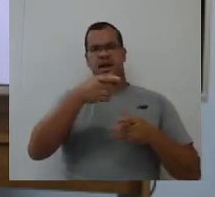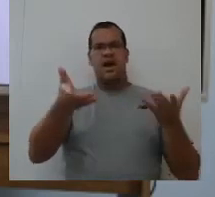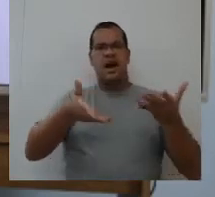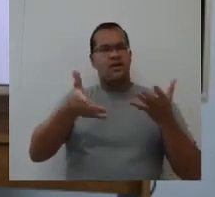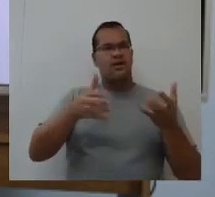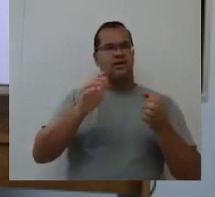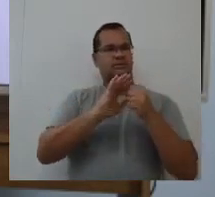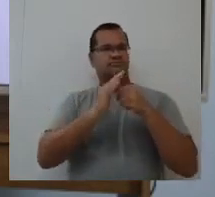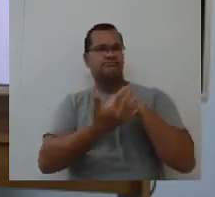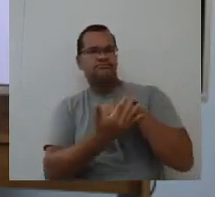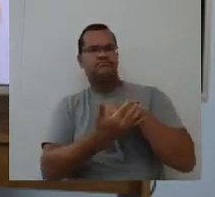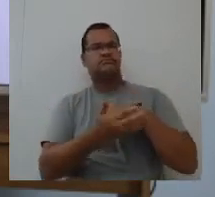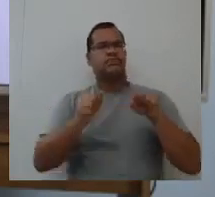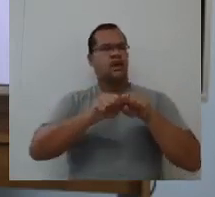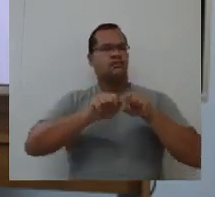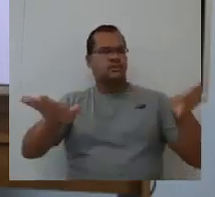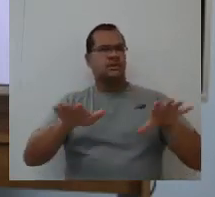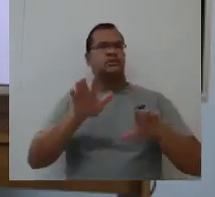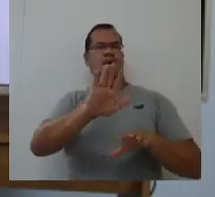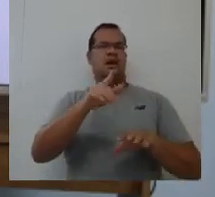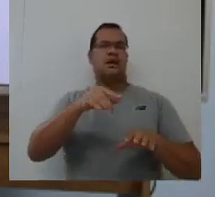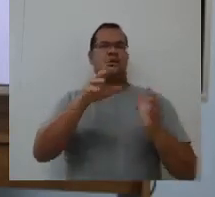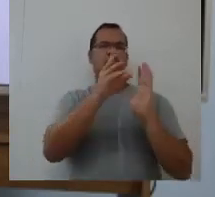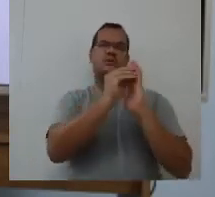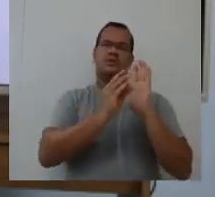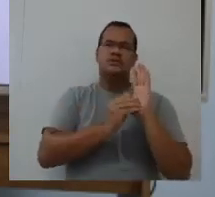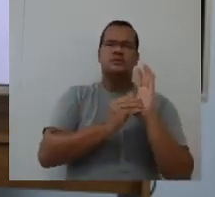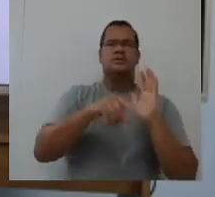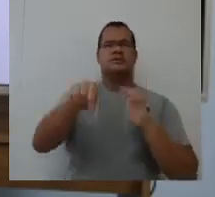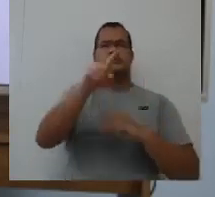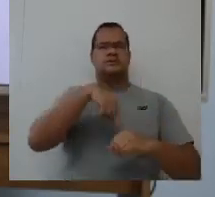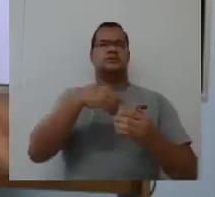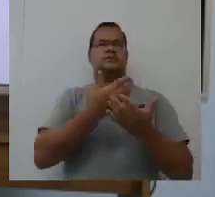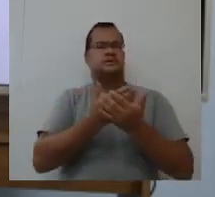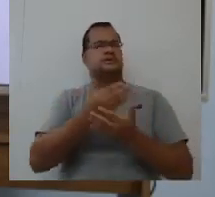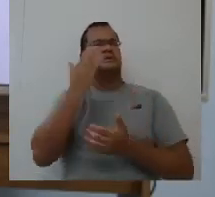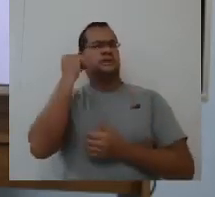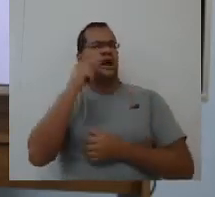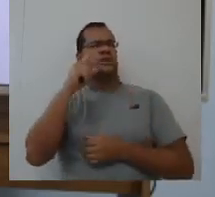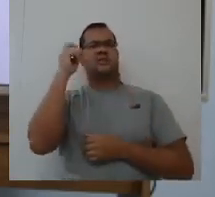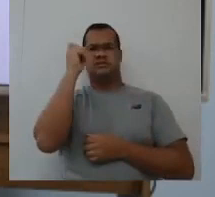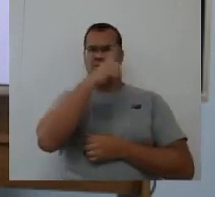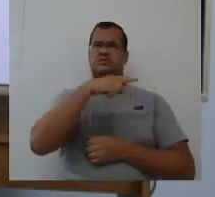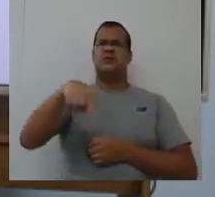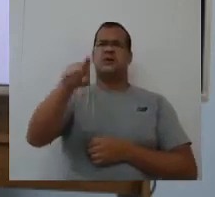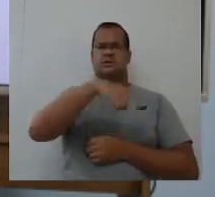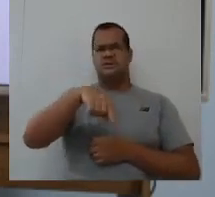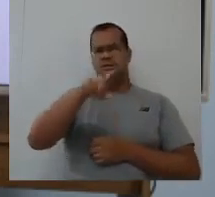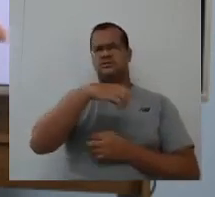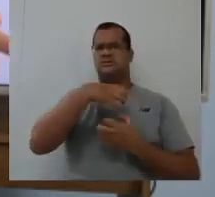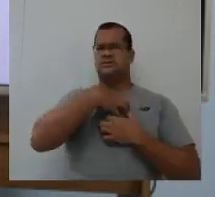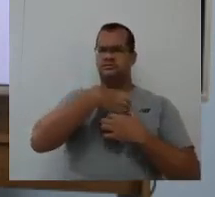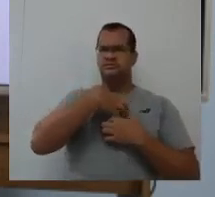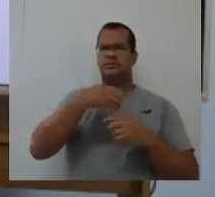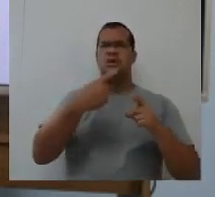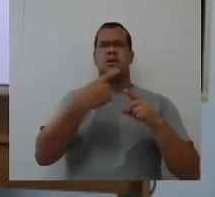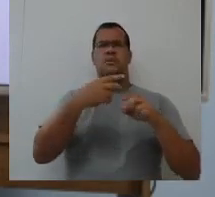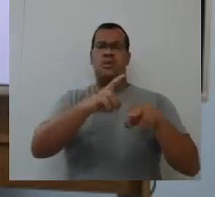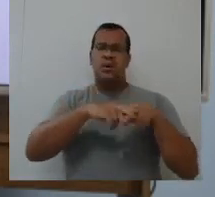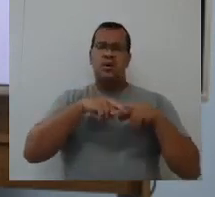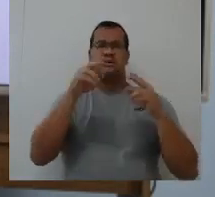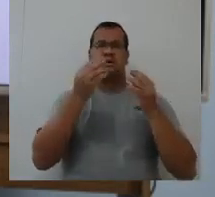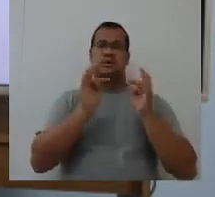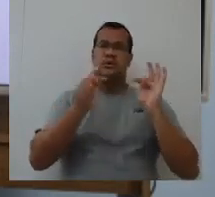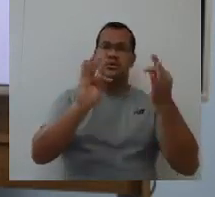pandemia a continuidade dos nossos estudos. A gente sabe da dificuldade que vocês têm por conta de equipamentos tecnológicos,